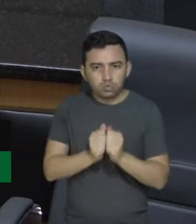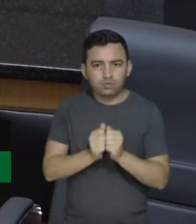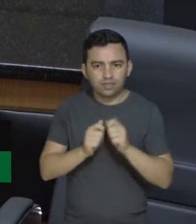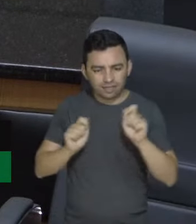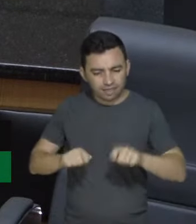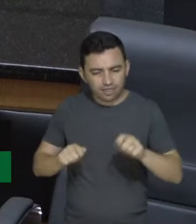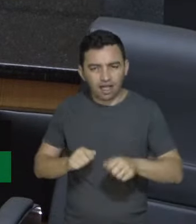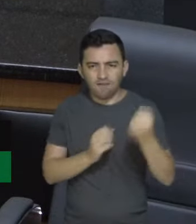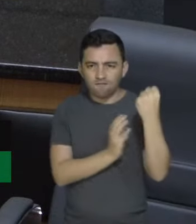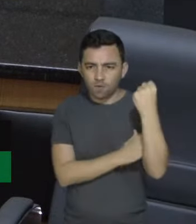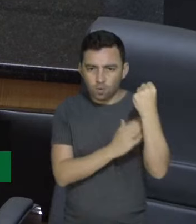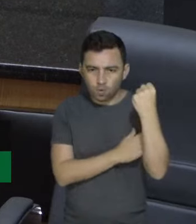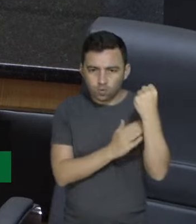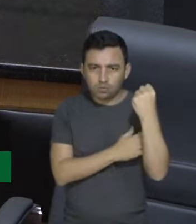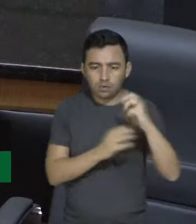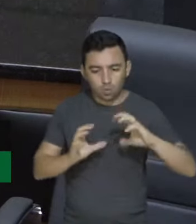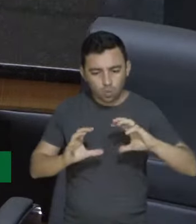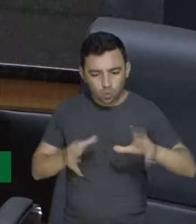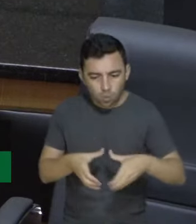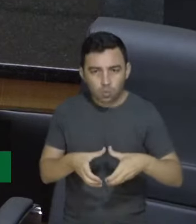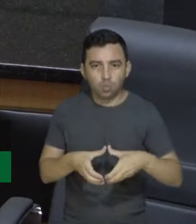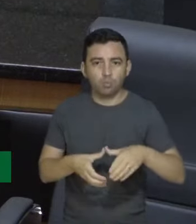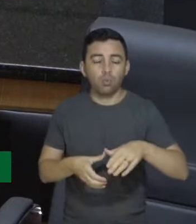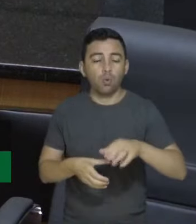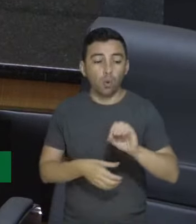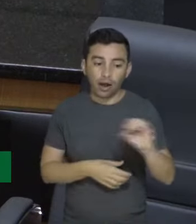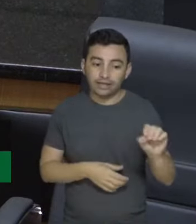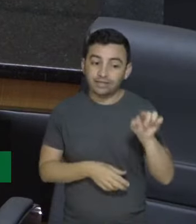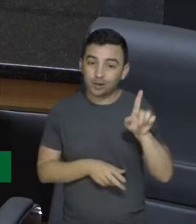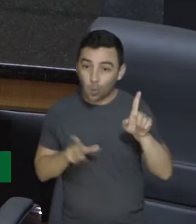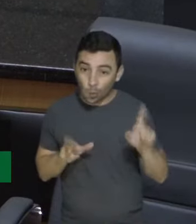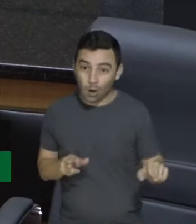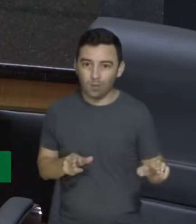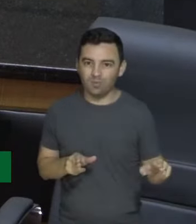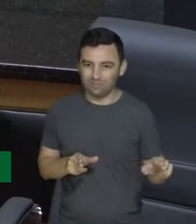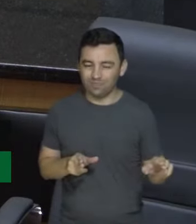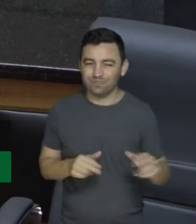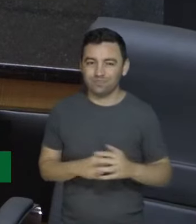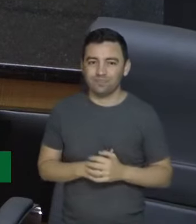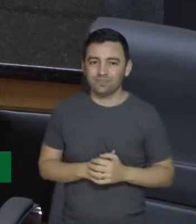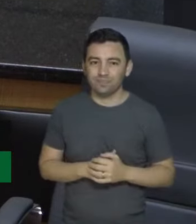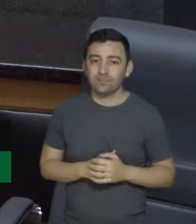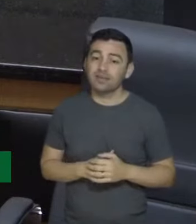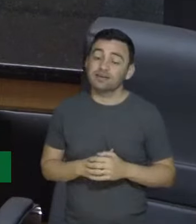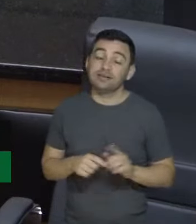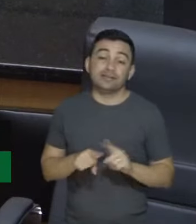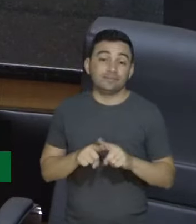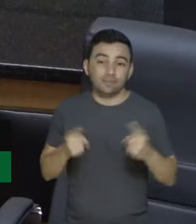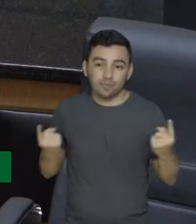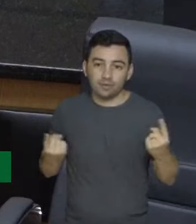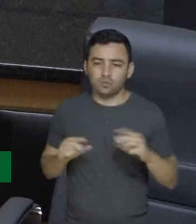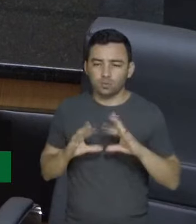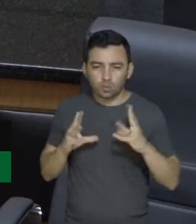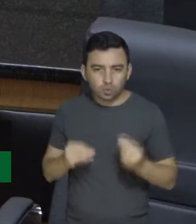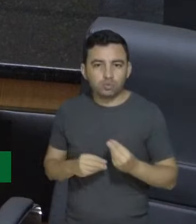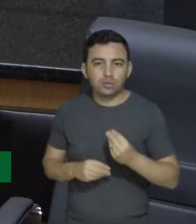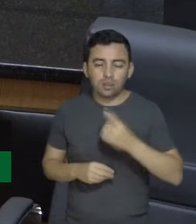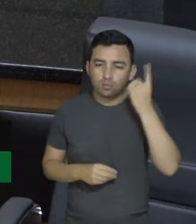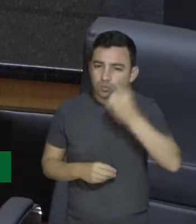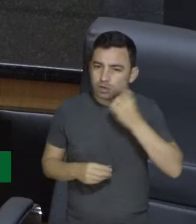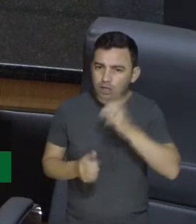força que a bancada do Oeste representou no último mandato. Então, com todos os deputados que nós